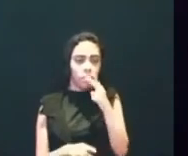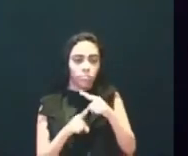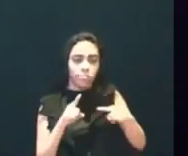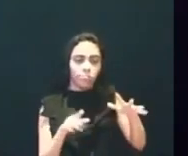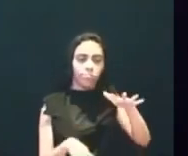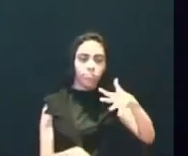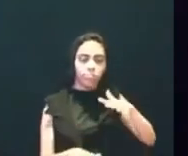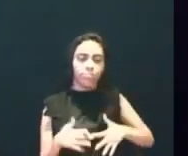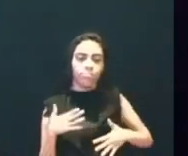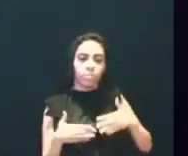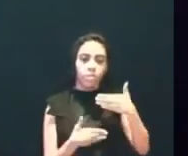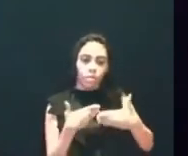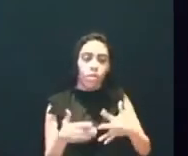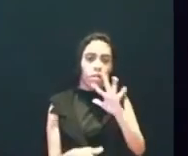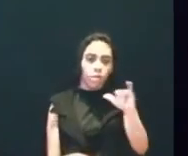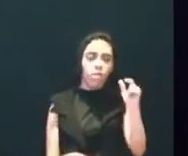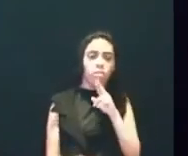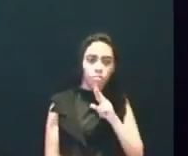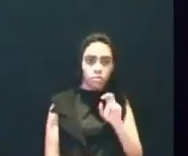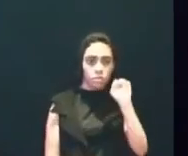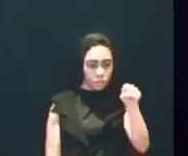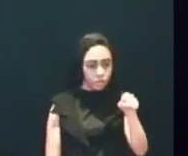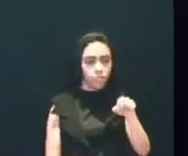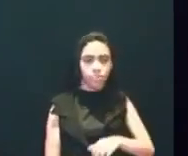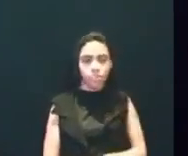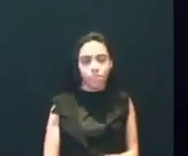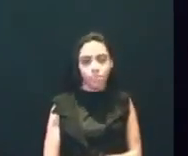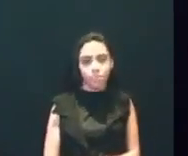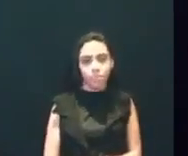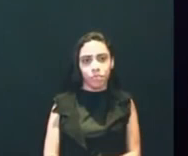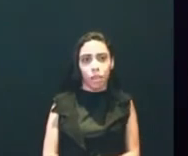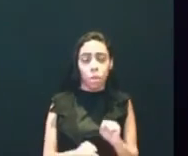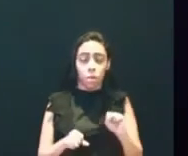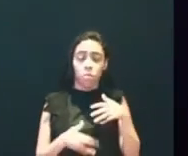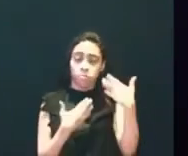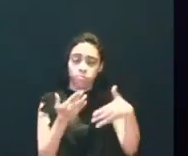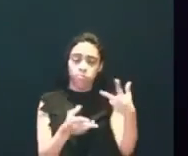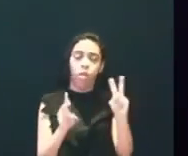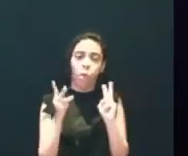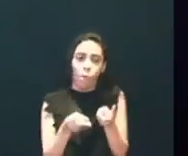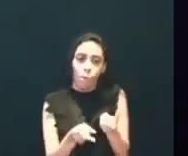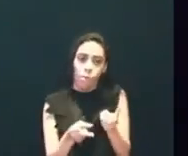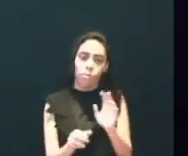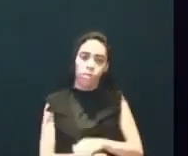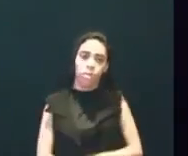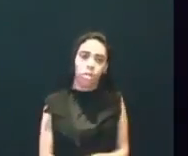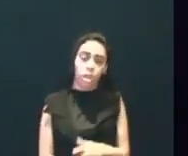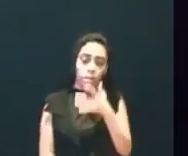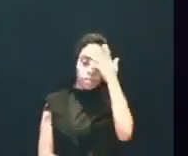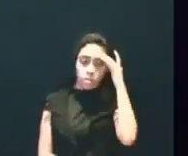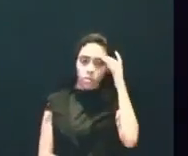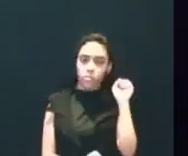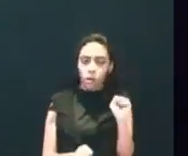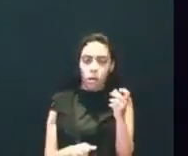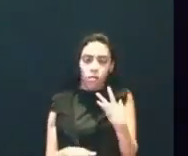estável, e é um tipo de resposta. É uma resposta que pode perdurar durante um bom tempo e o paciente ter